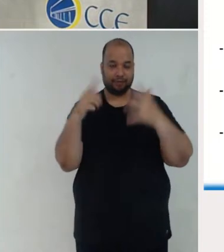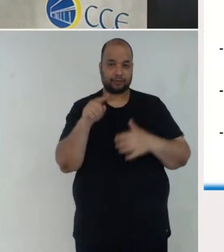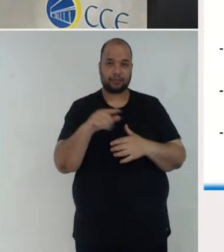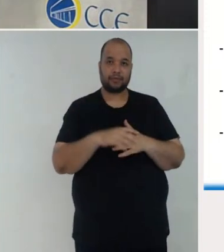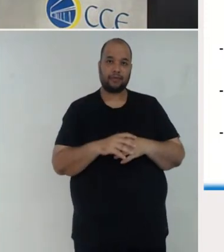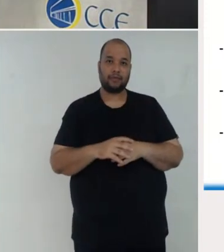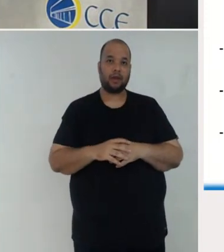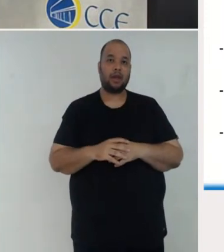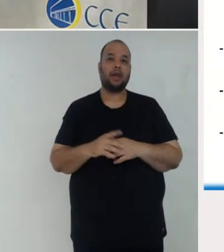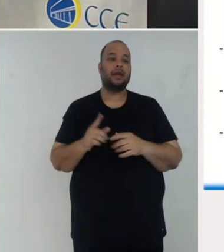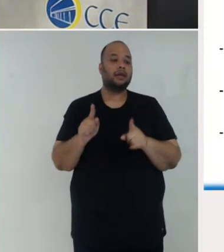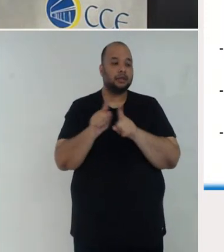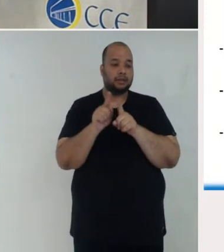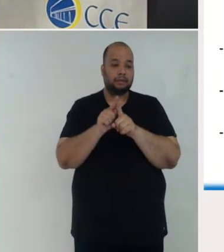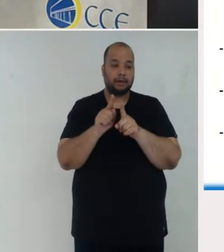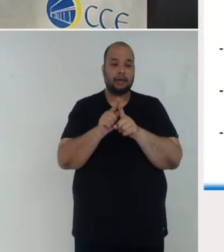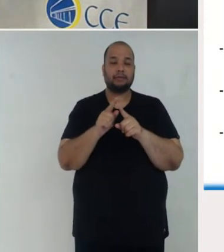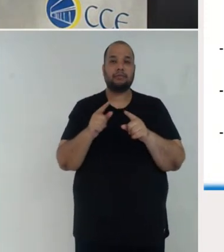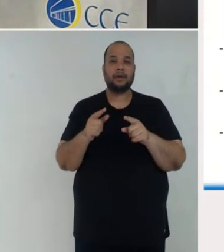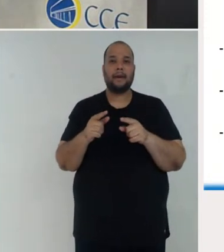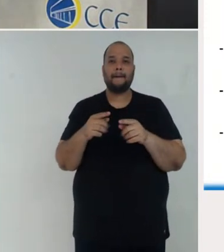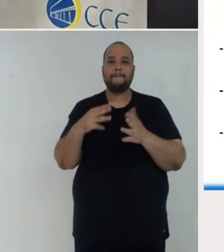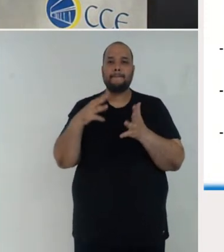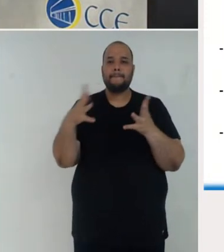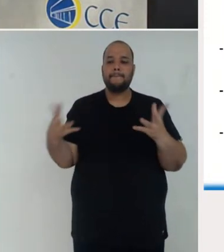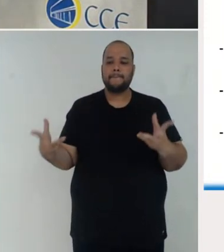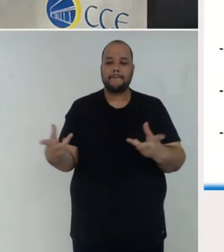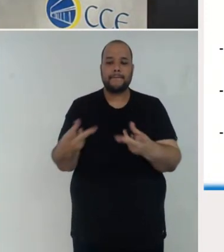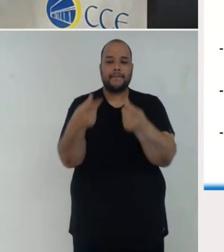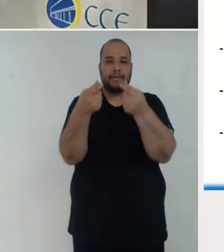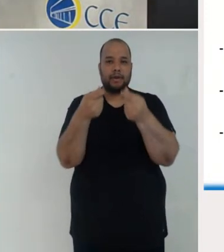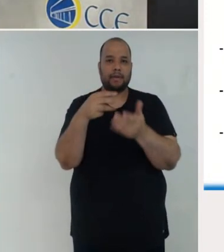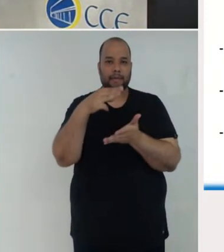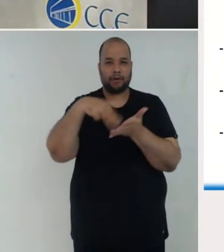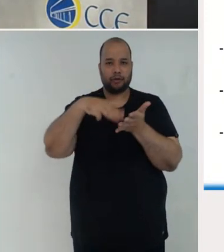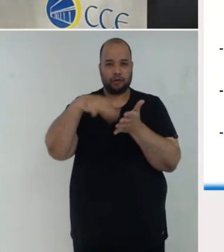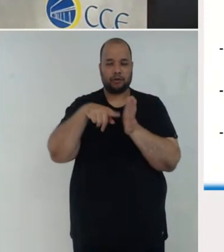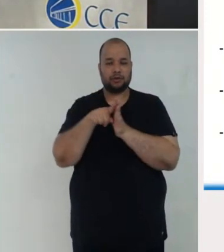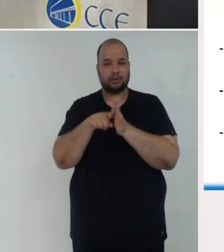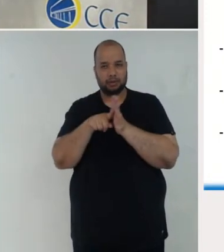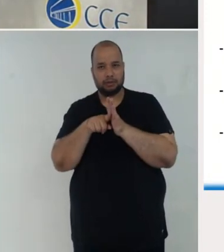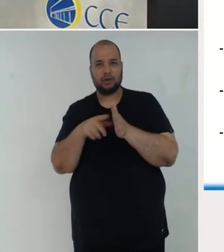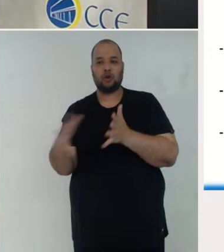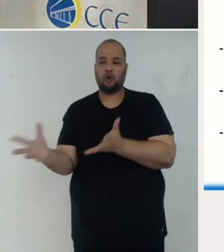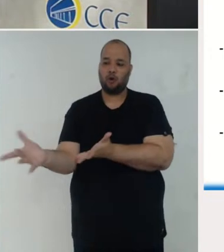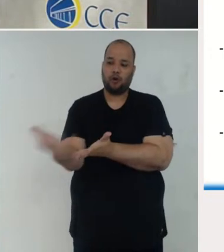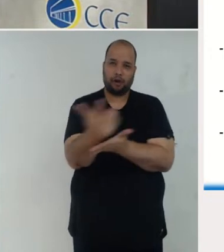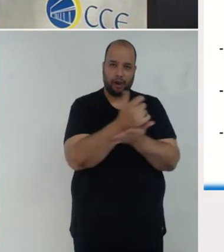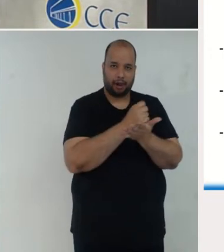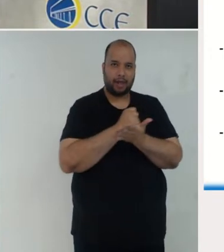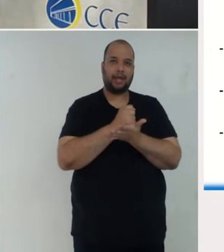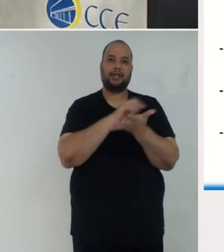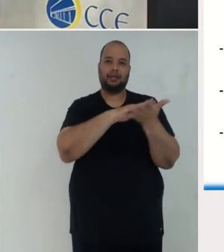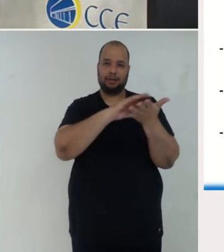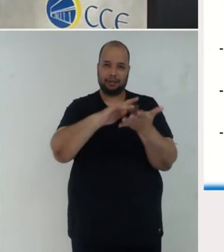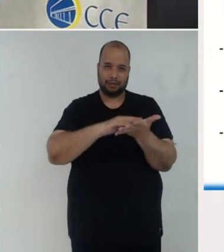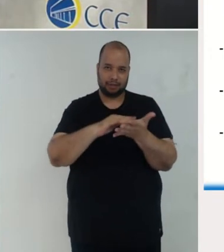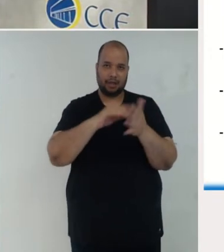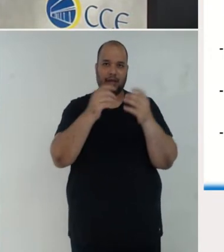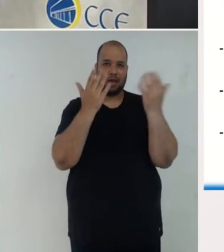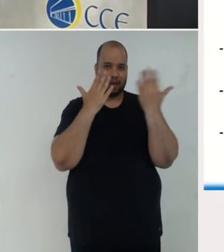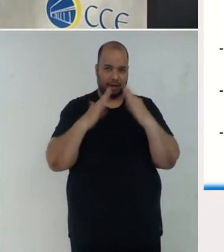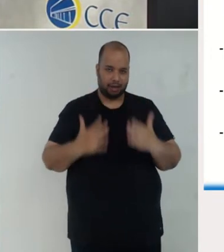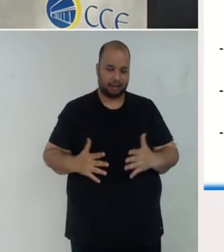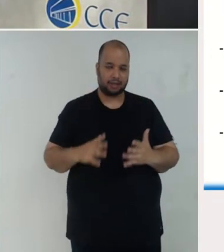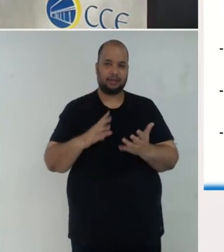o aperfeiçoamento de metodologias de pesquisa, tanto na coleta, transcrição e análise de dados, porque aí se trabalha